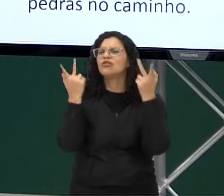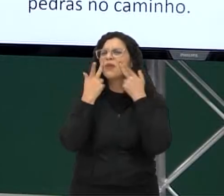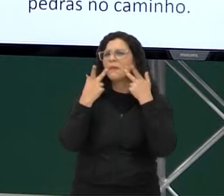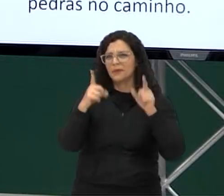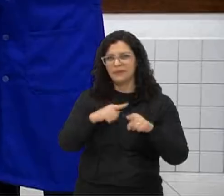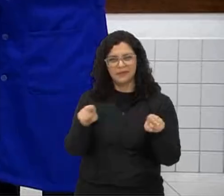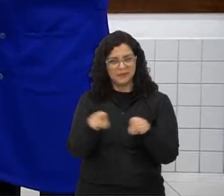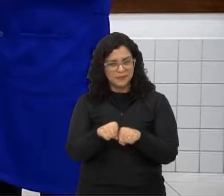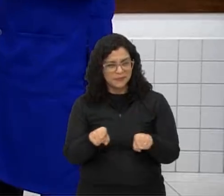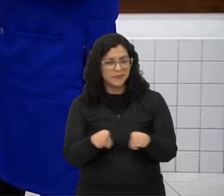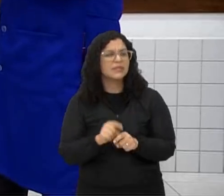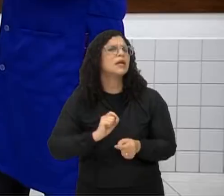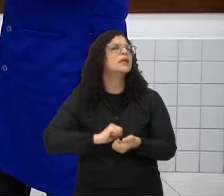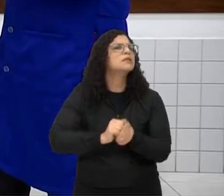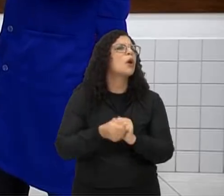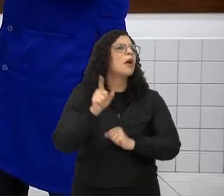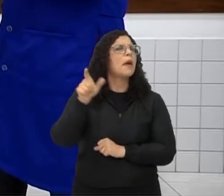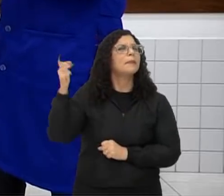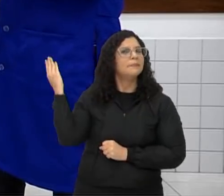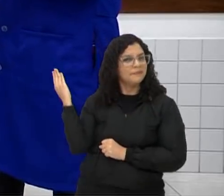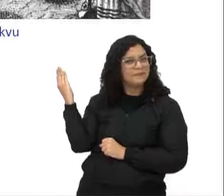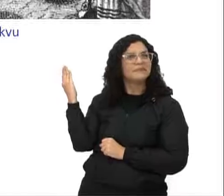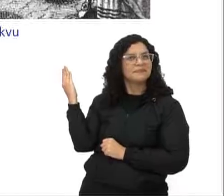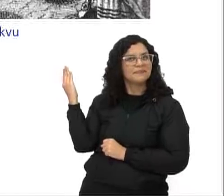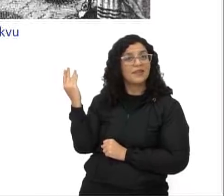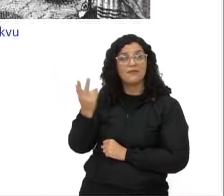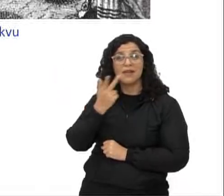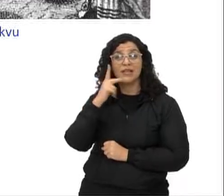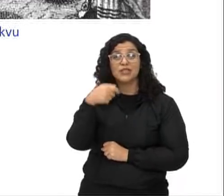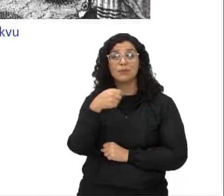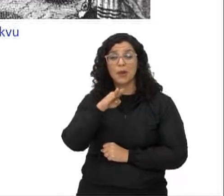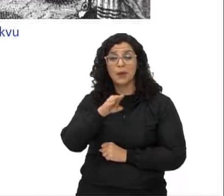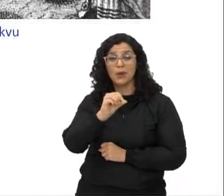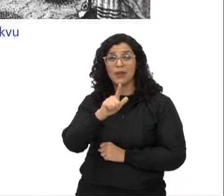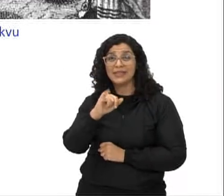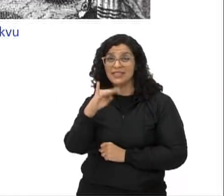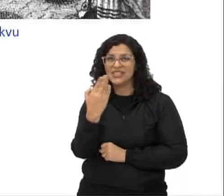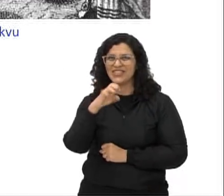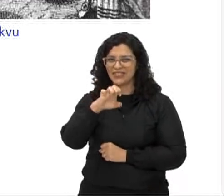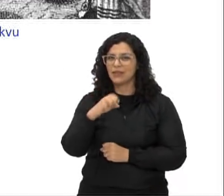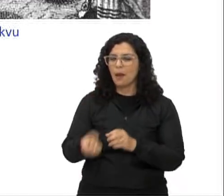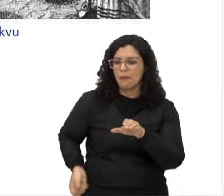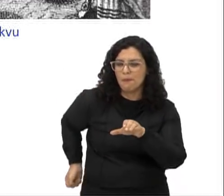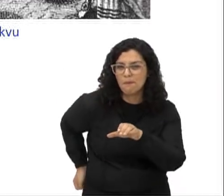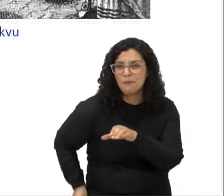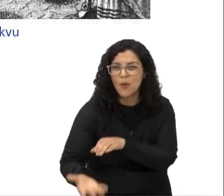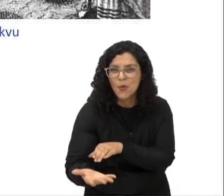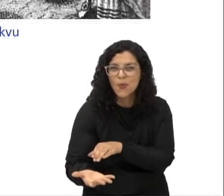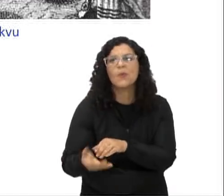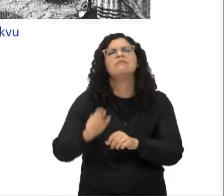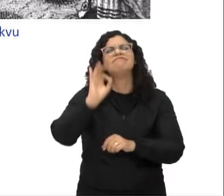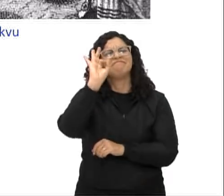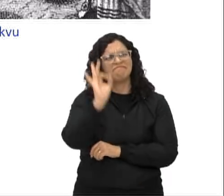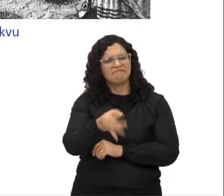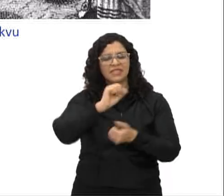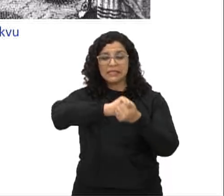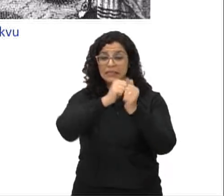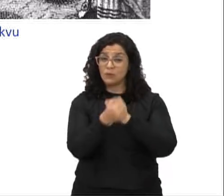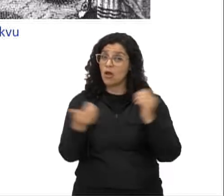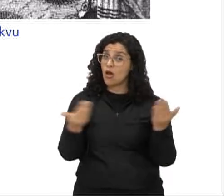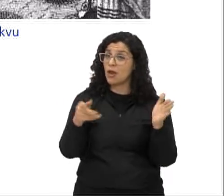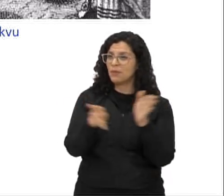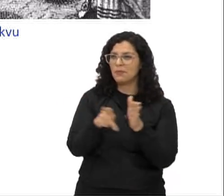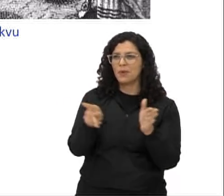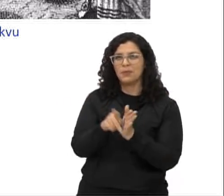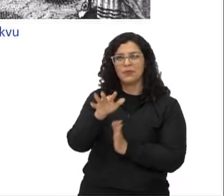popular também. Qual que é esse esporte, então, professor? Então, nós estamos falando do boliche, moçada. Esse é o esporte do